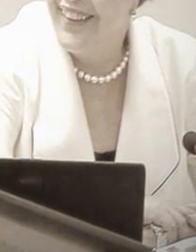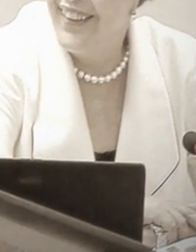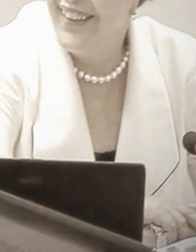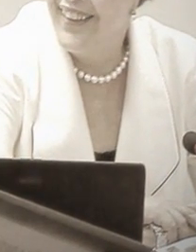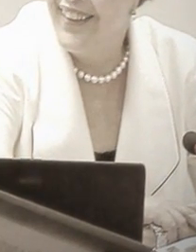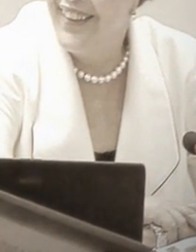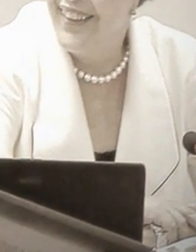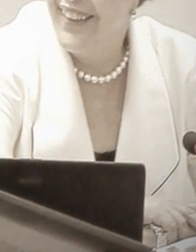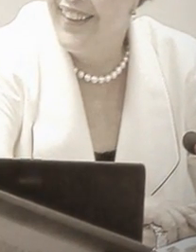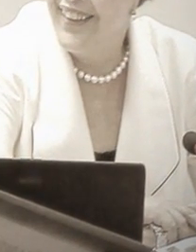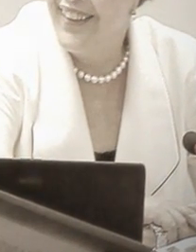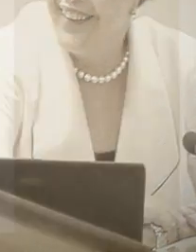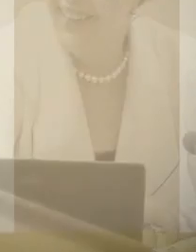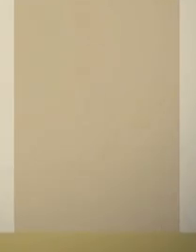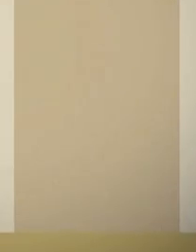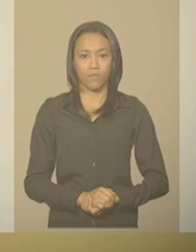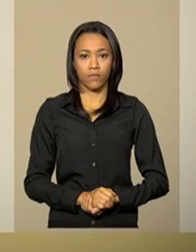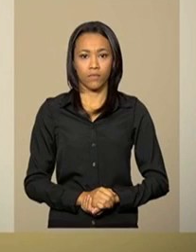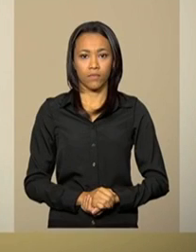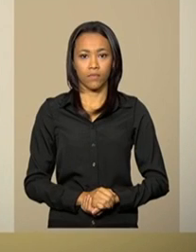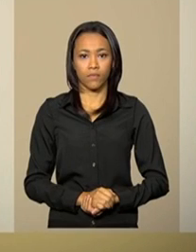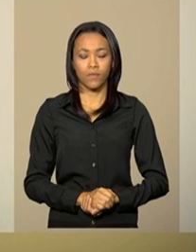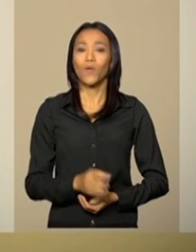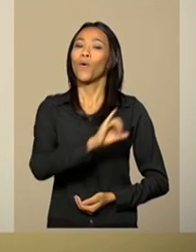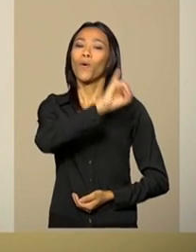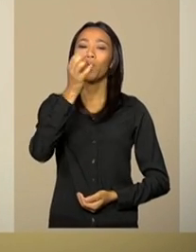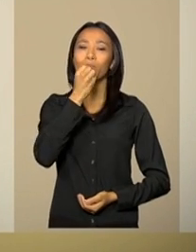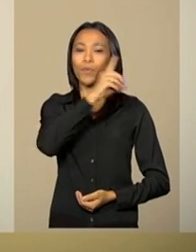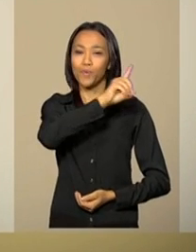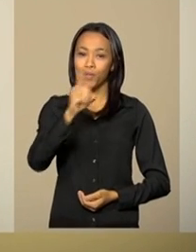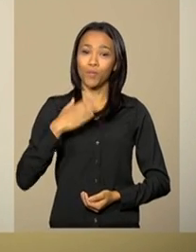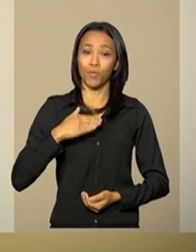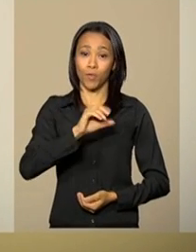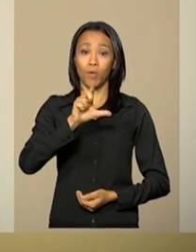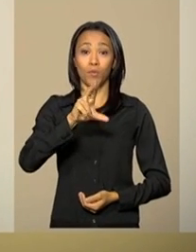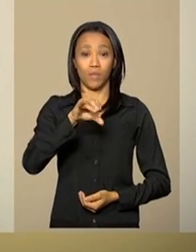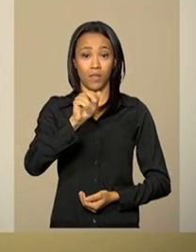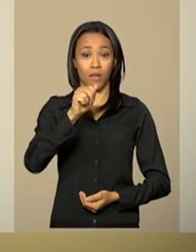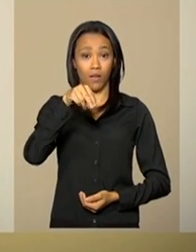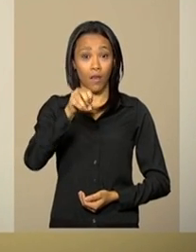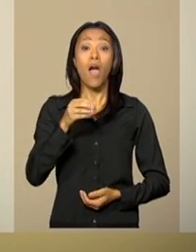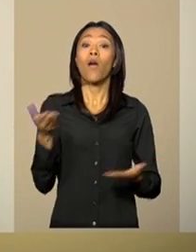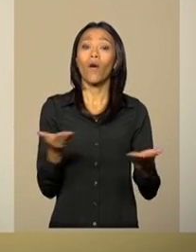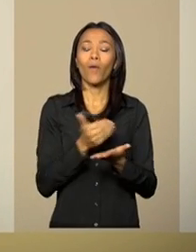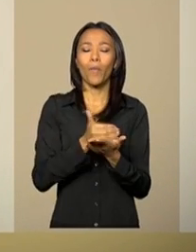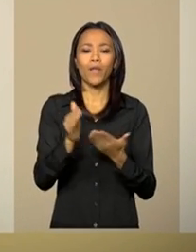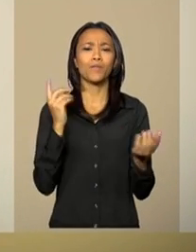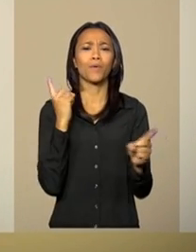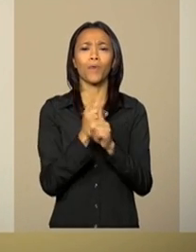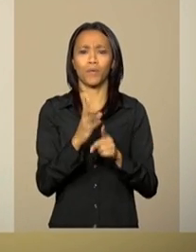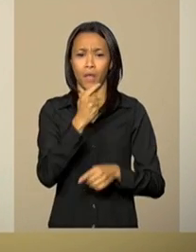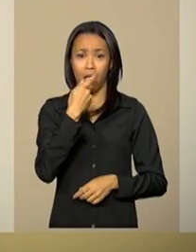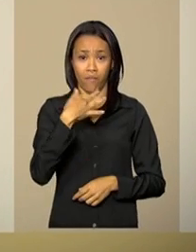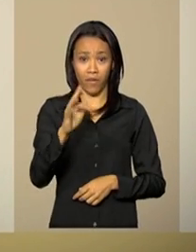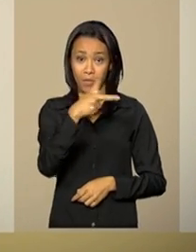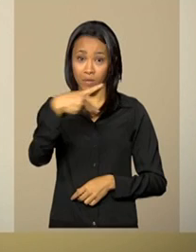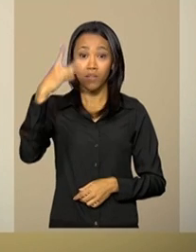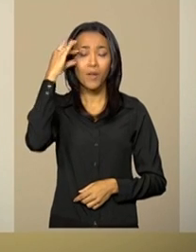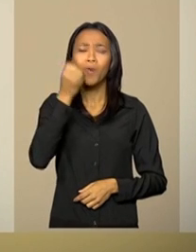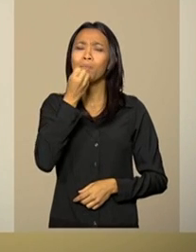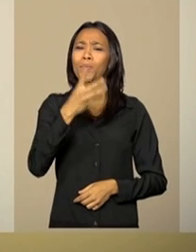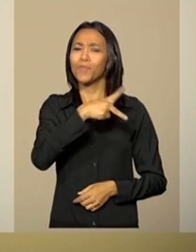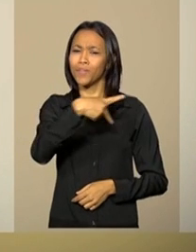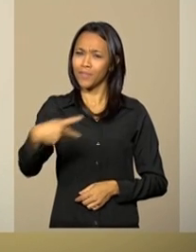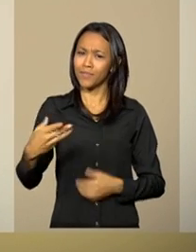Café com a Presidenta. Olá, bom dia. Eu sou o Luciano Seixas e começa agora mais um Café com a Presidenta Dilma. Bom